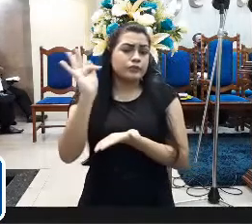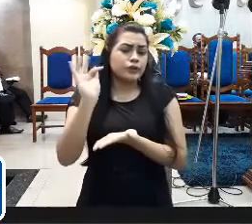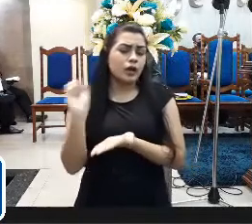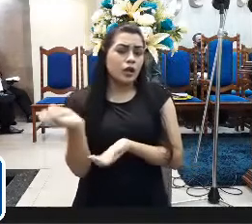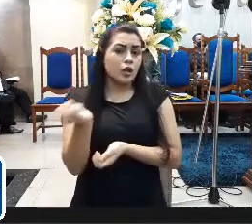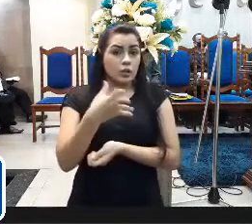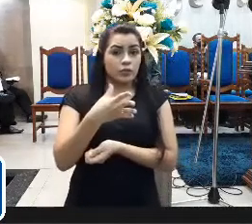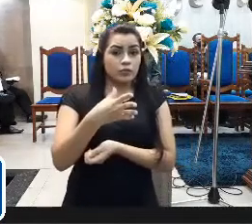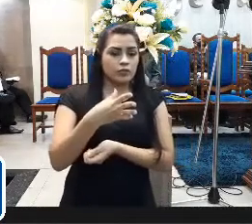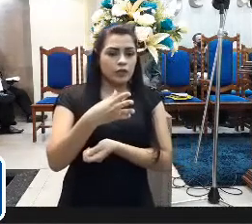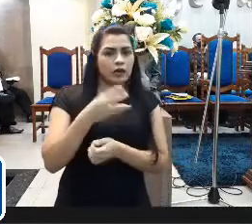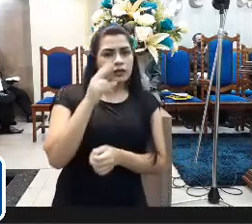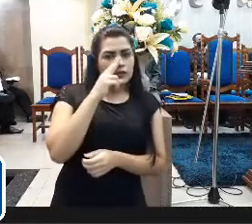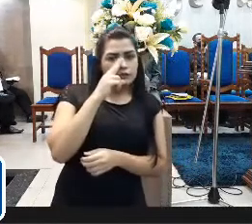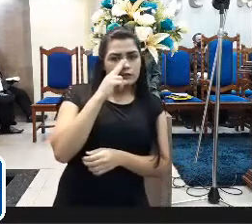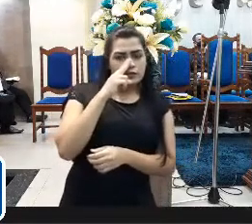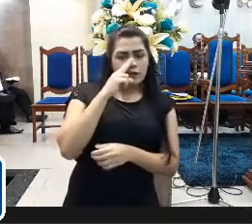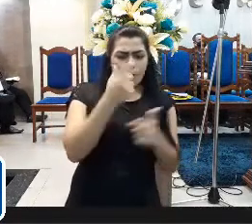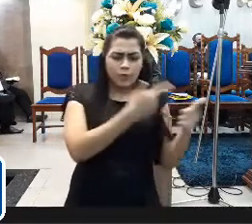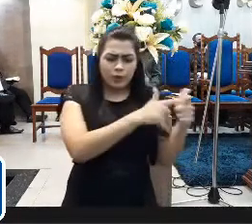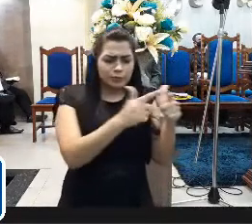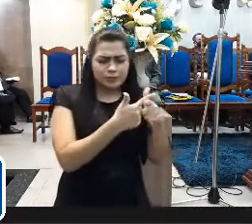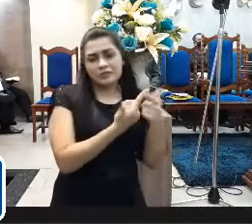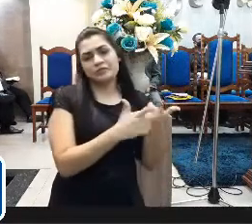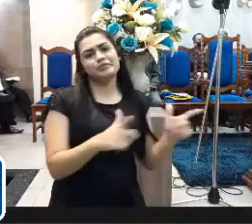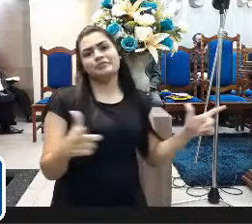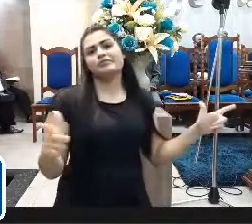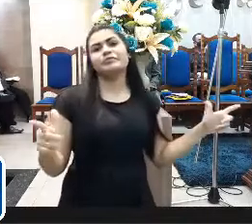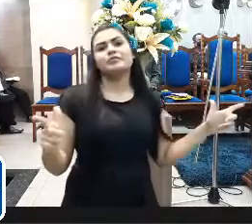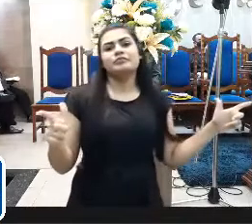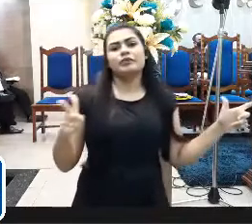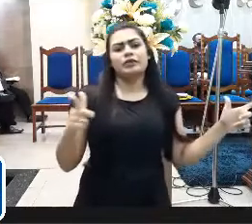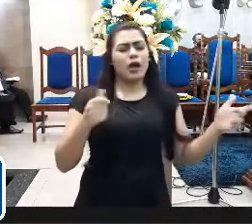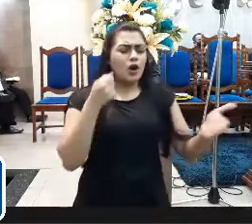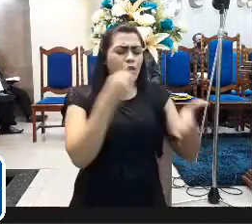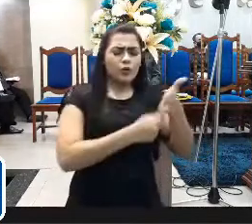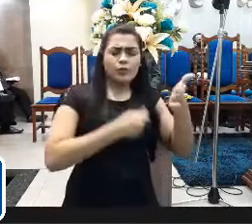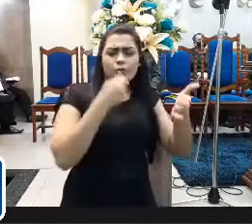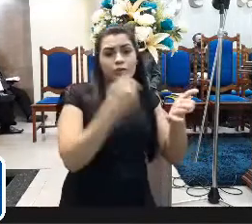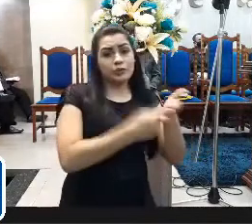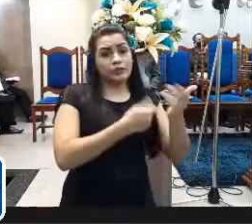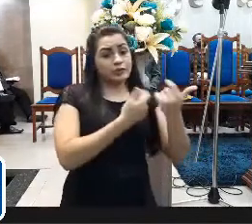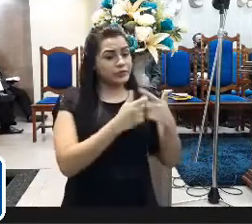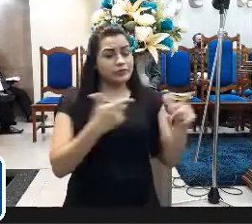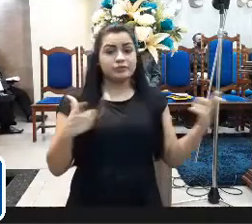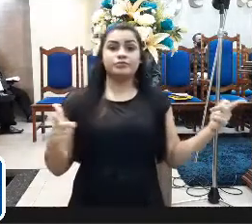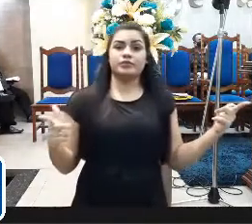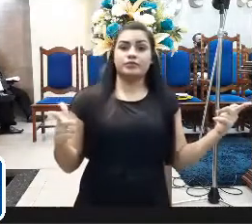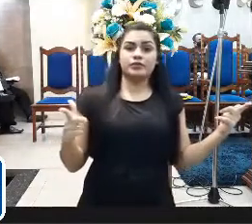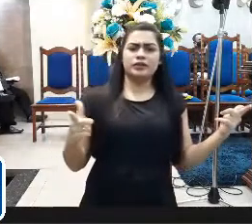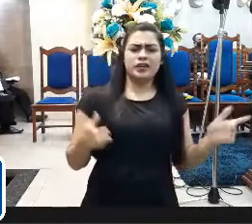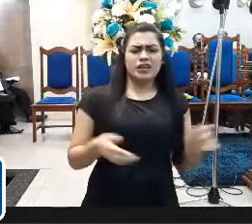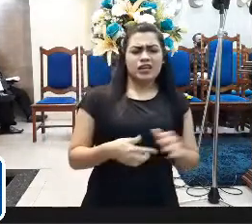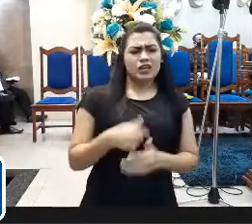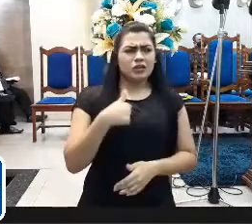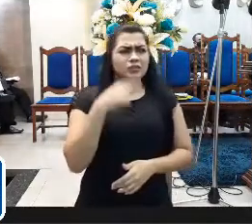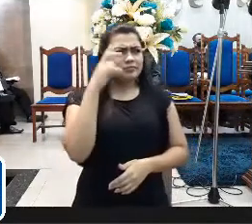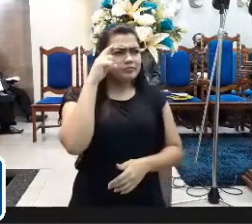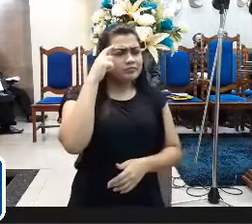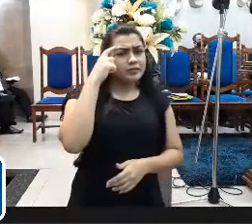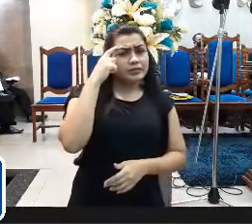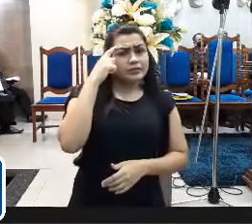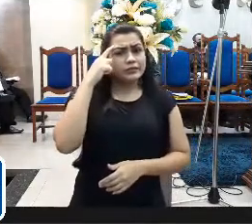passava provas, não passava lutas, não é? Que o crente não enfrentava dificuldades. Eu acho que crente até não era para morrer,